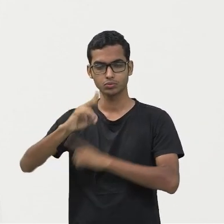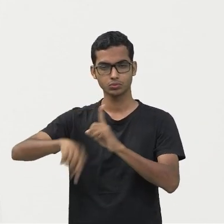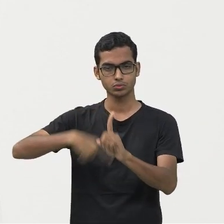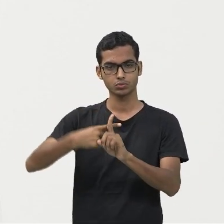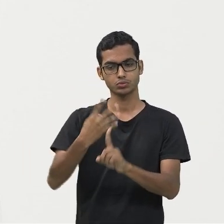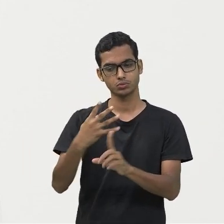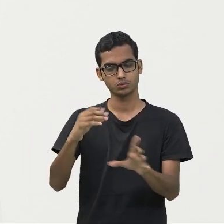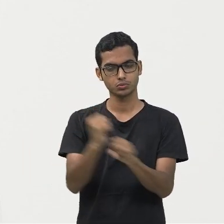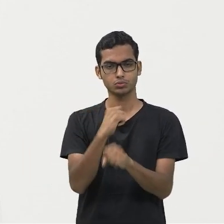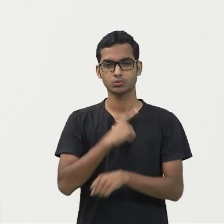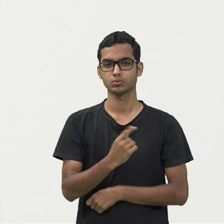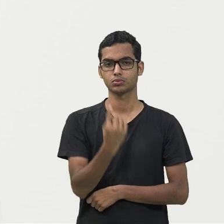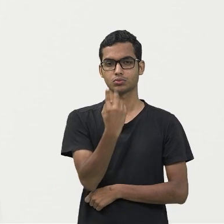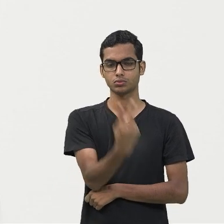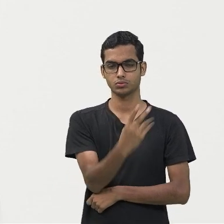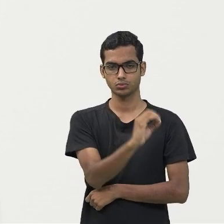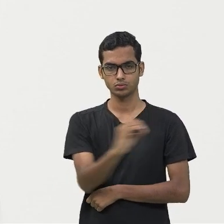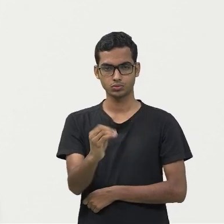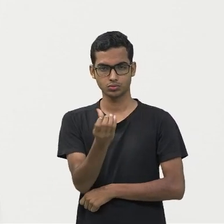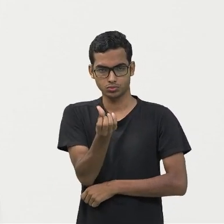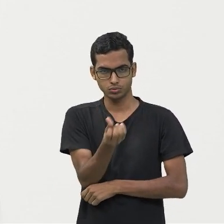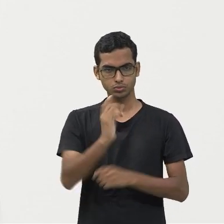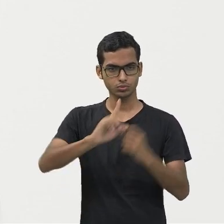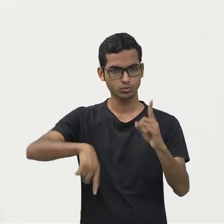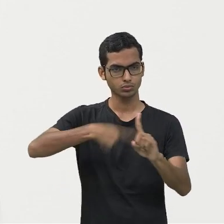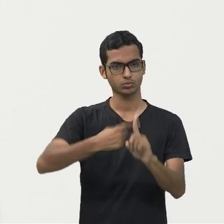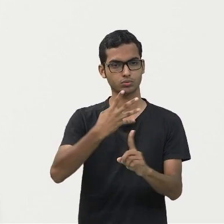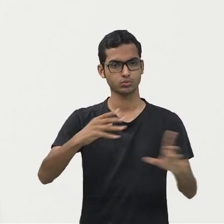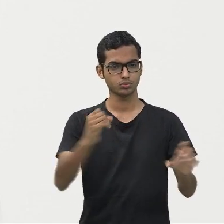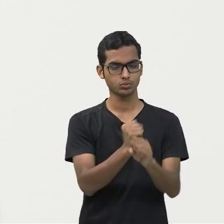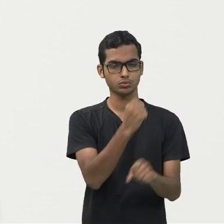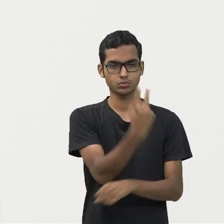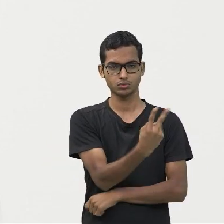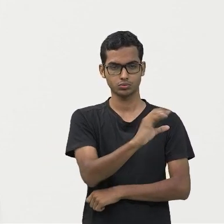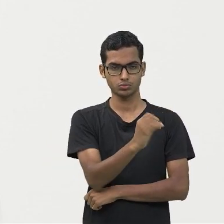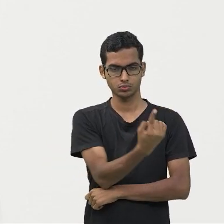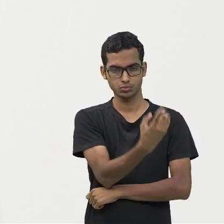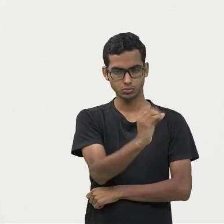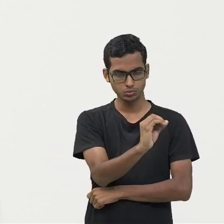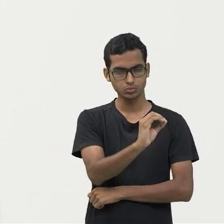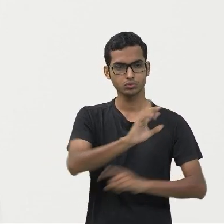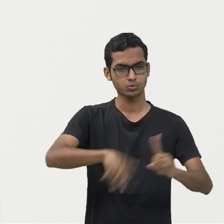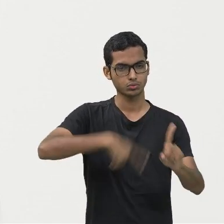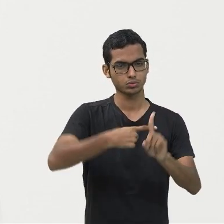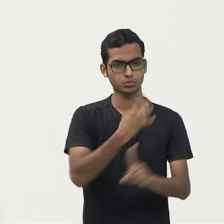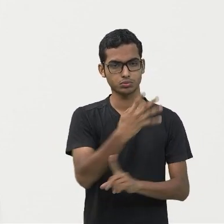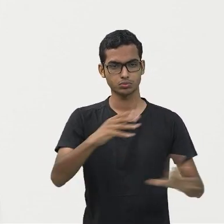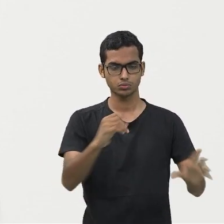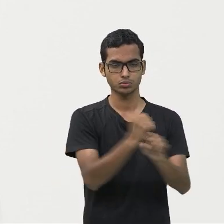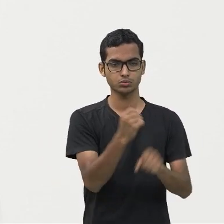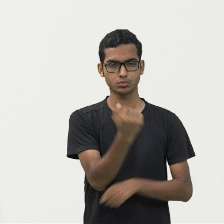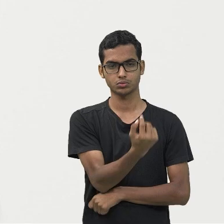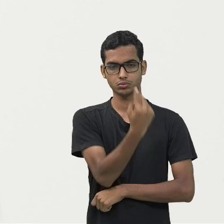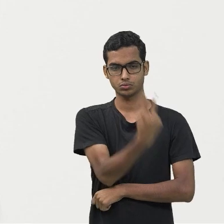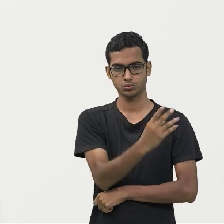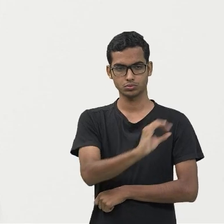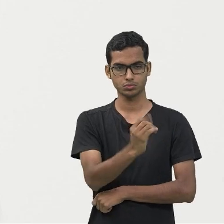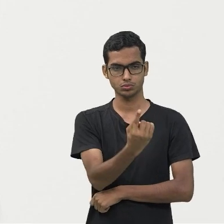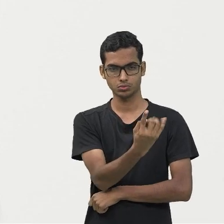mais 4, 2010, mais 4, 2014, mais